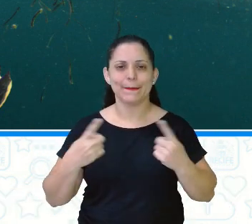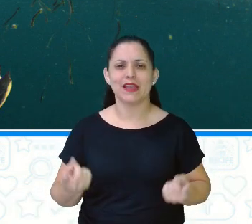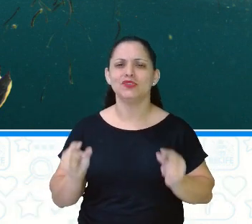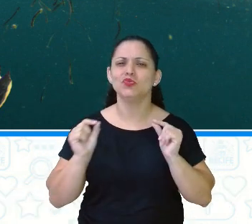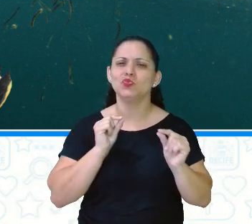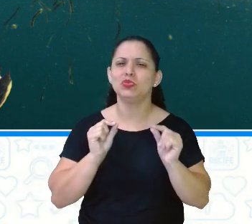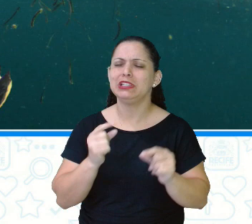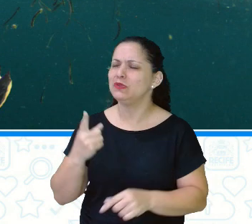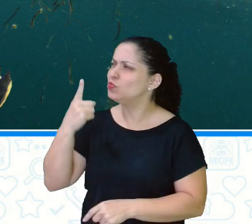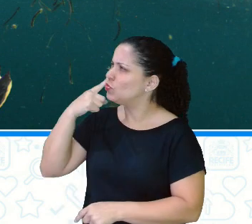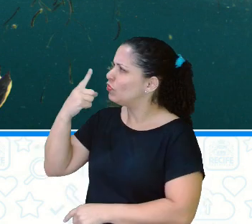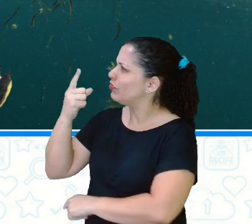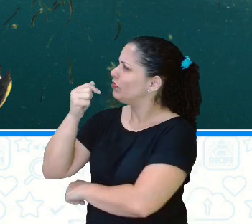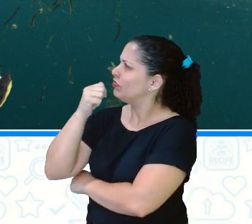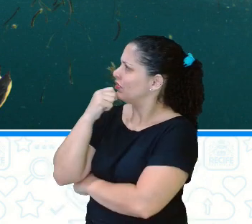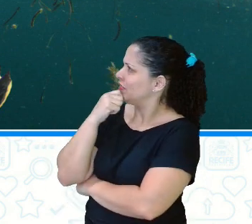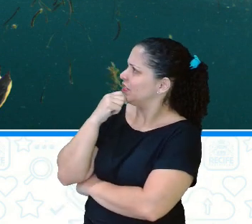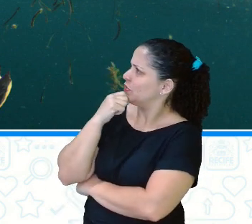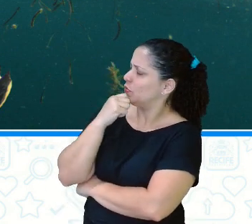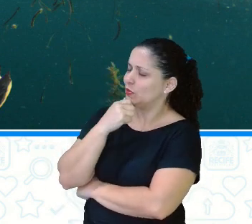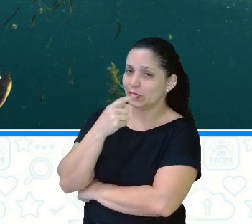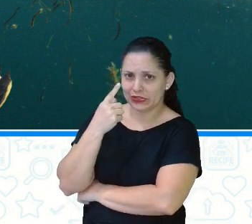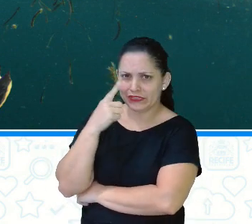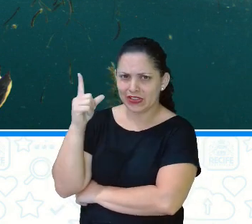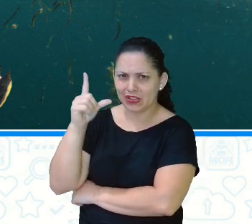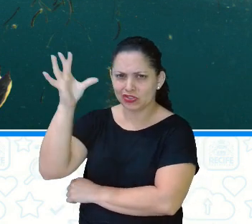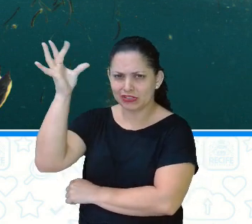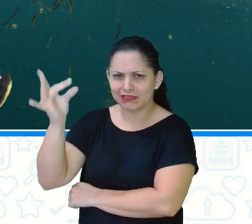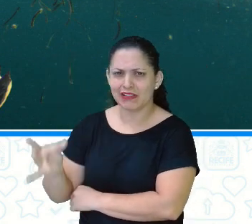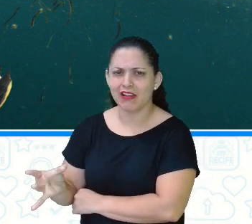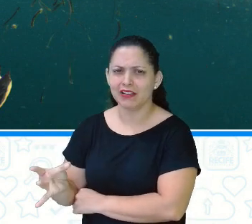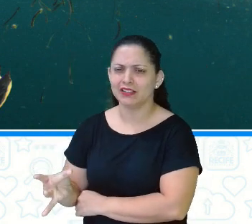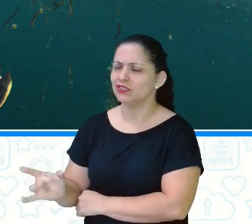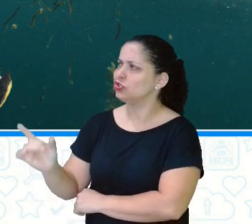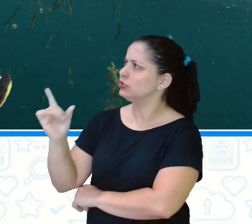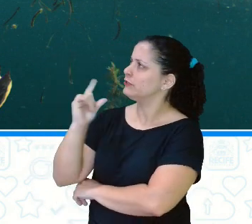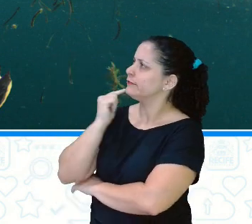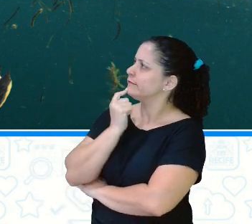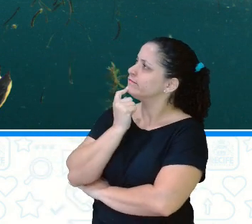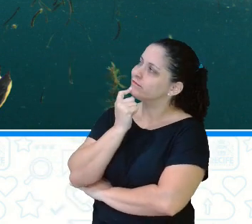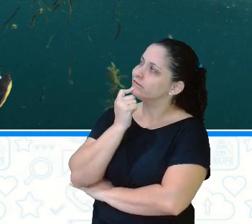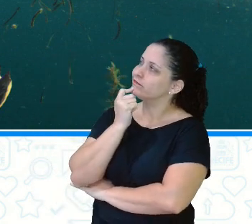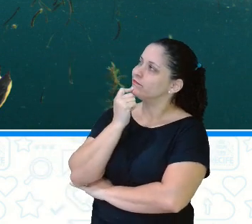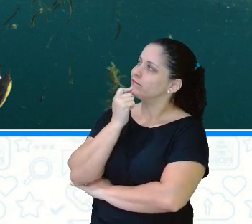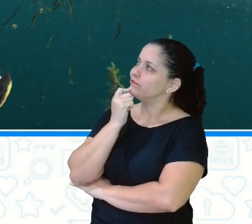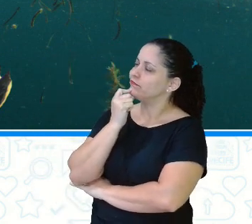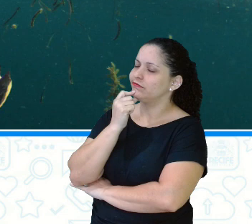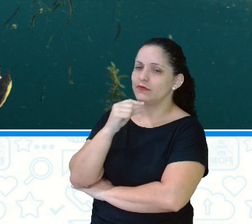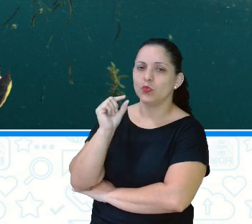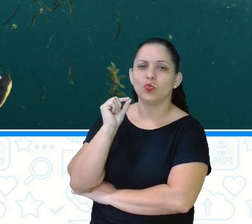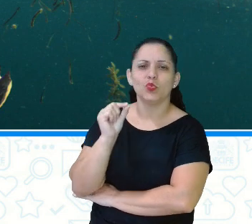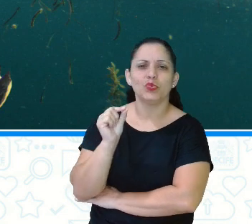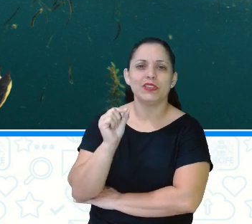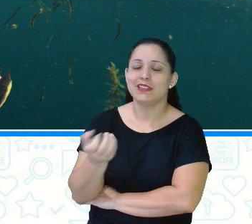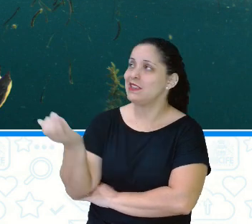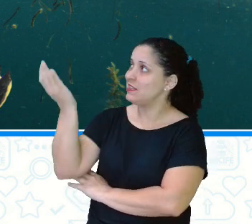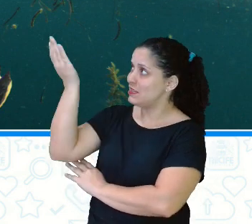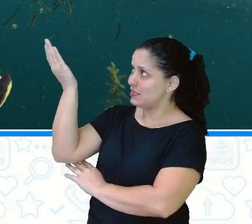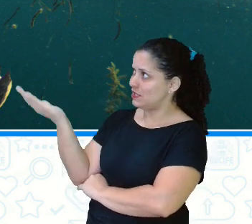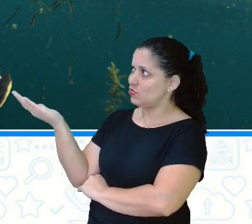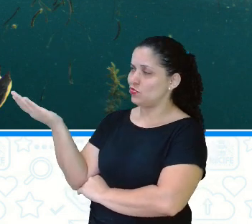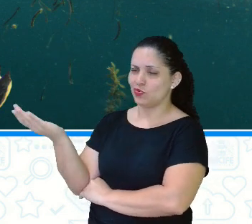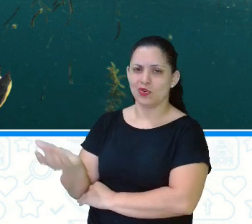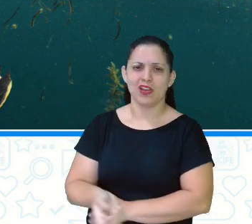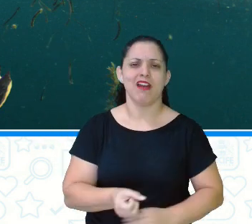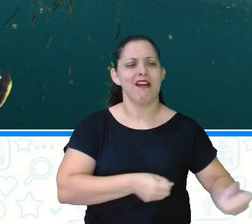atenção. Atentem para esses detalhes. Começa a pensar, será que isso se repetindo